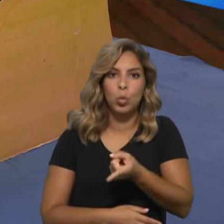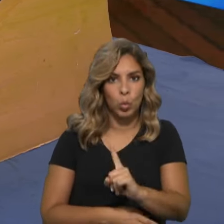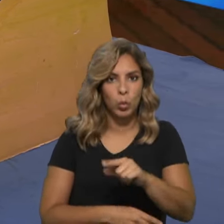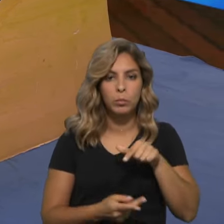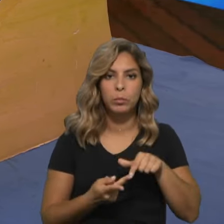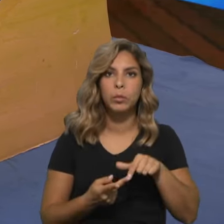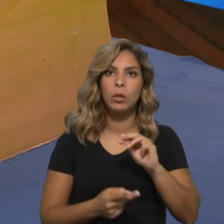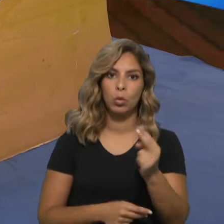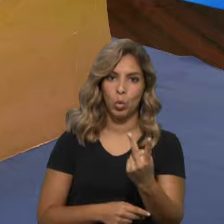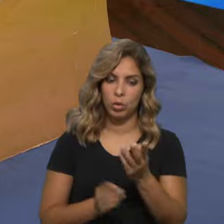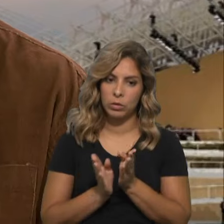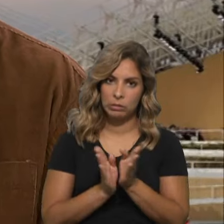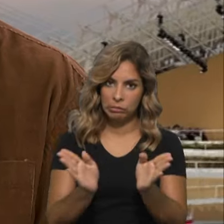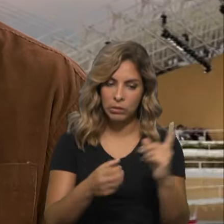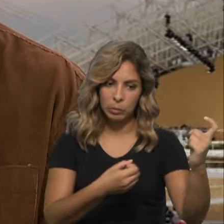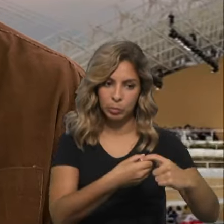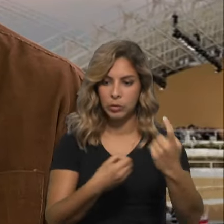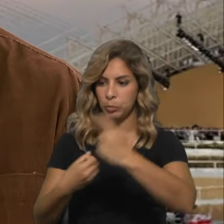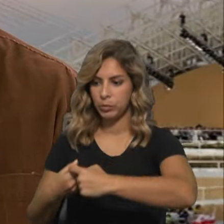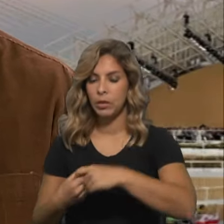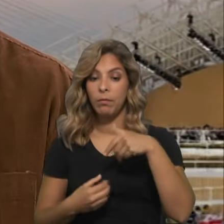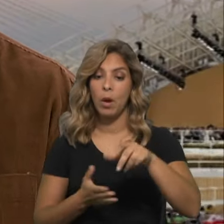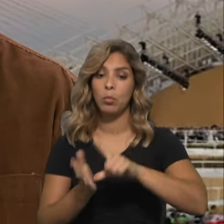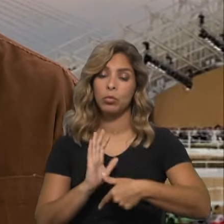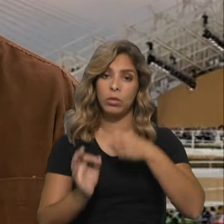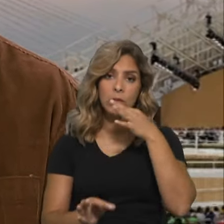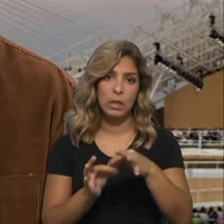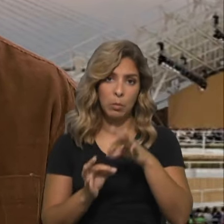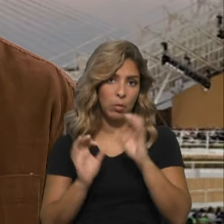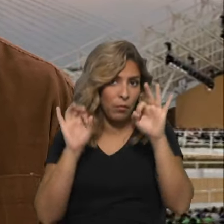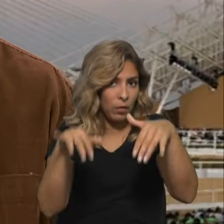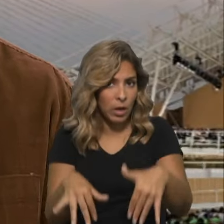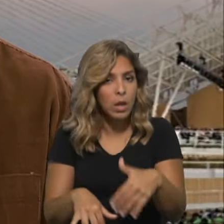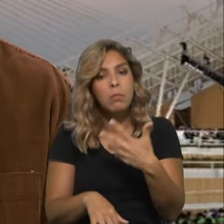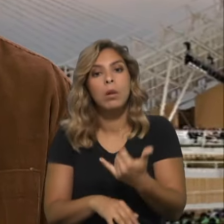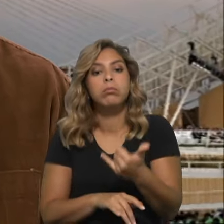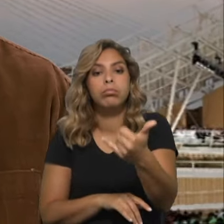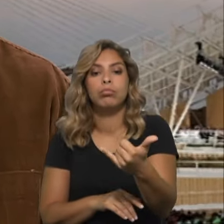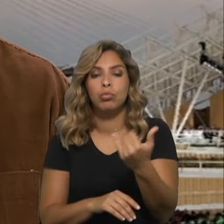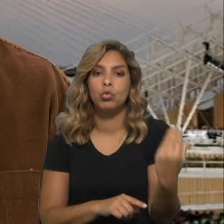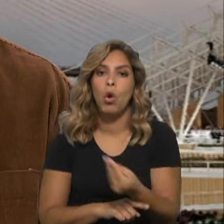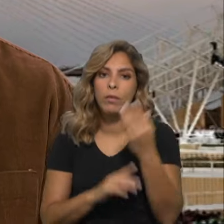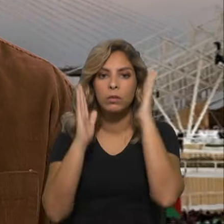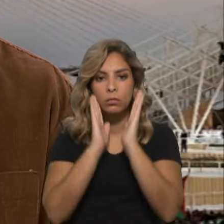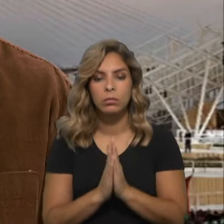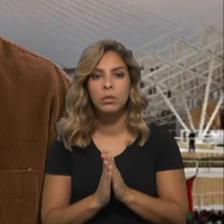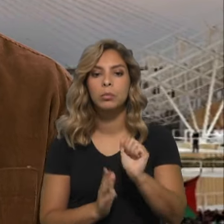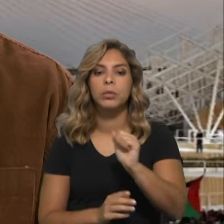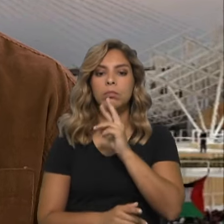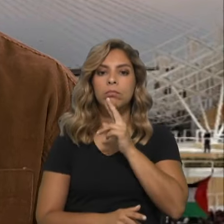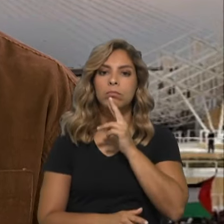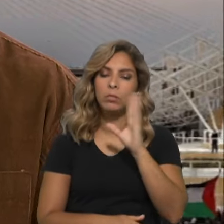eh e é um projeto que termina agora em setembro mas um projeto que aconteceu com jovens de um colégio Colégio São Miguel em Fátima